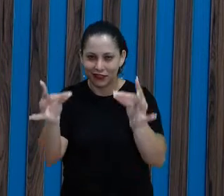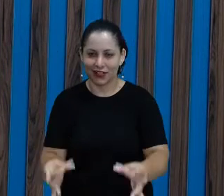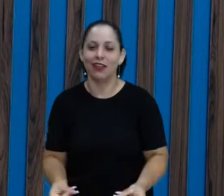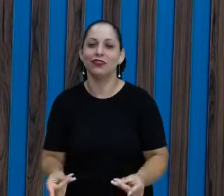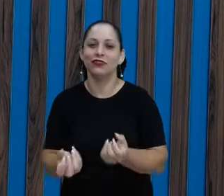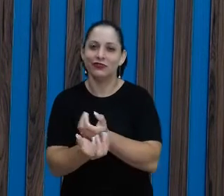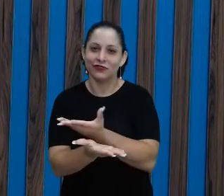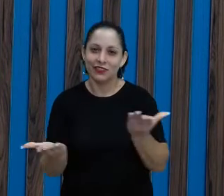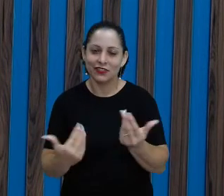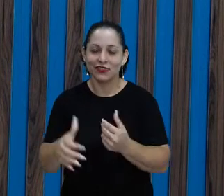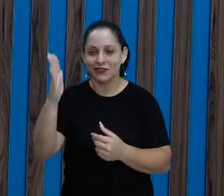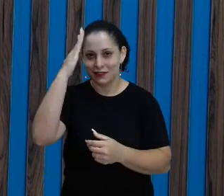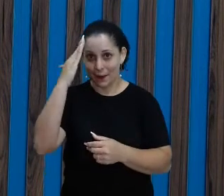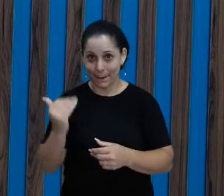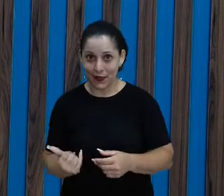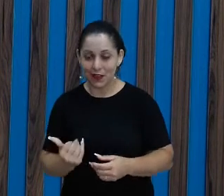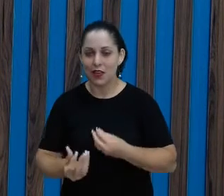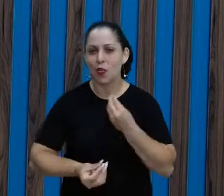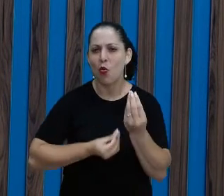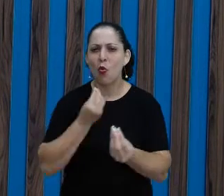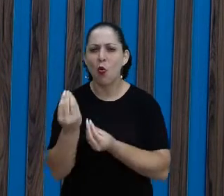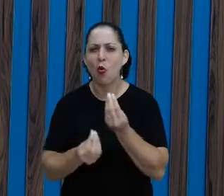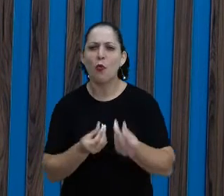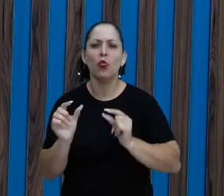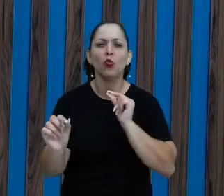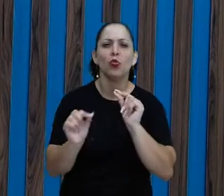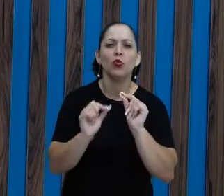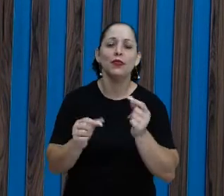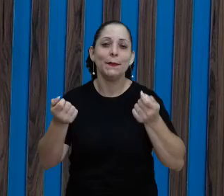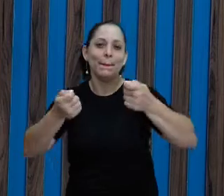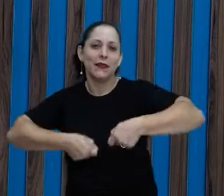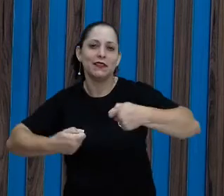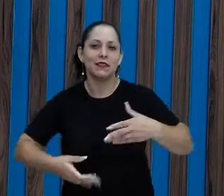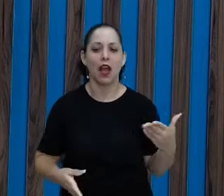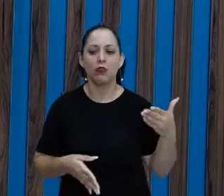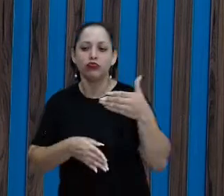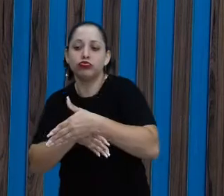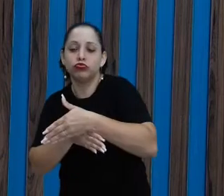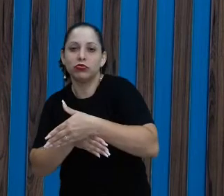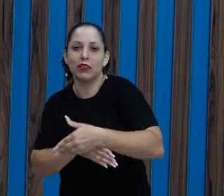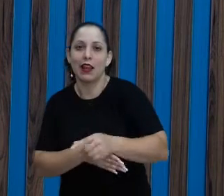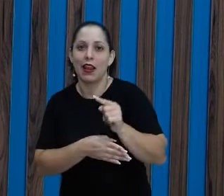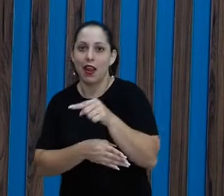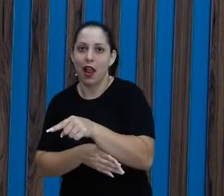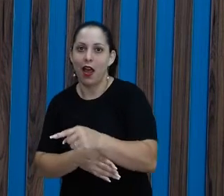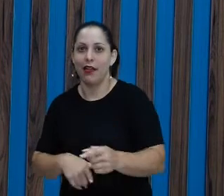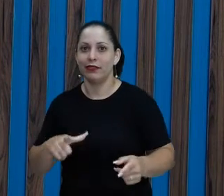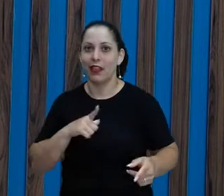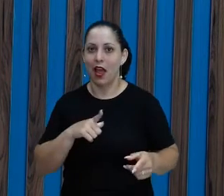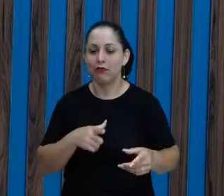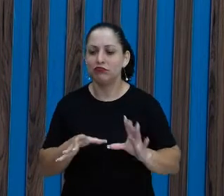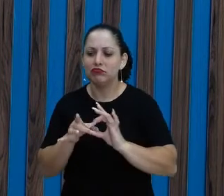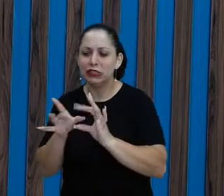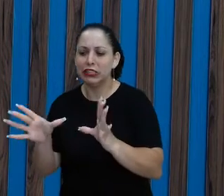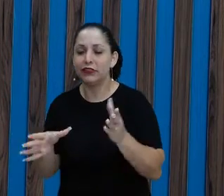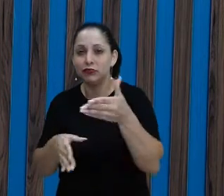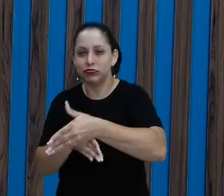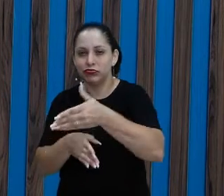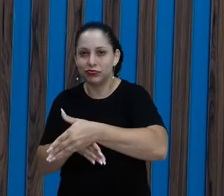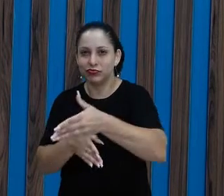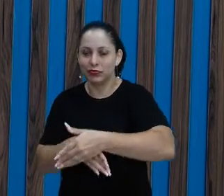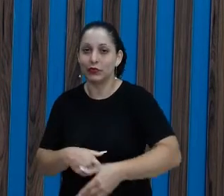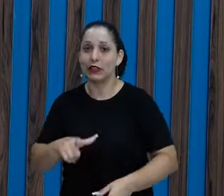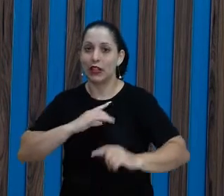mais detalhada, para vocês saberem o que é que precisa para quando eu chegar lá no Compaz, eu poder ter acesso a essas práticas. Tem